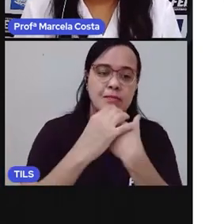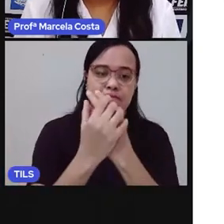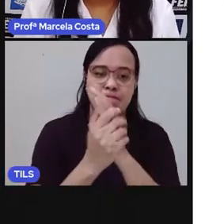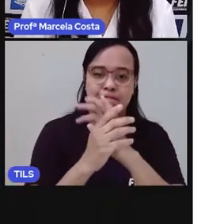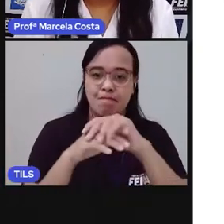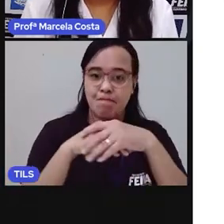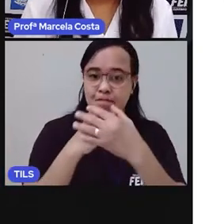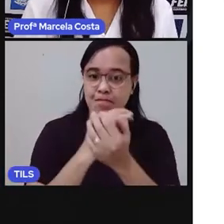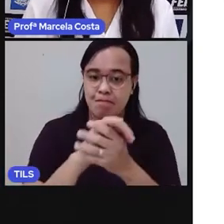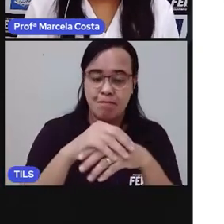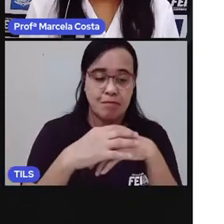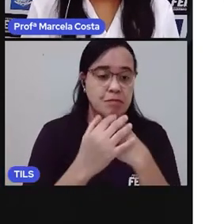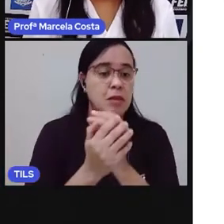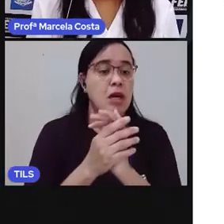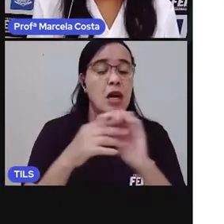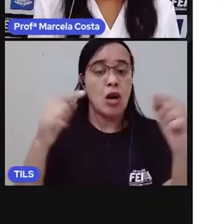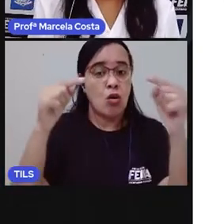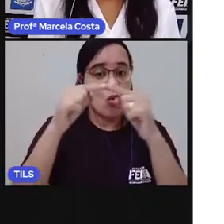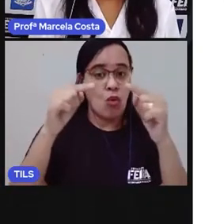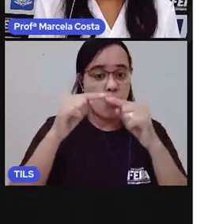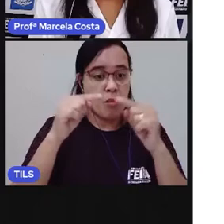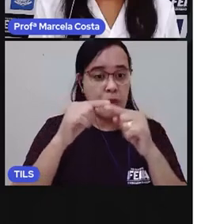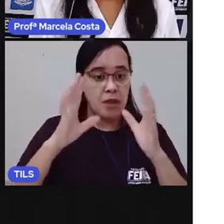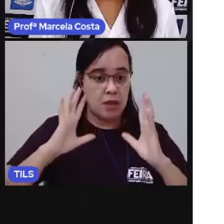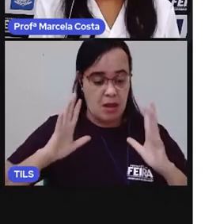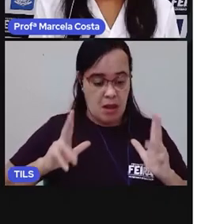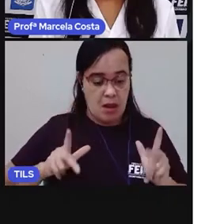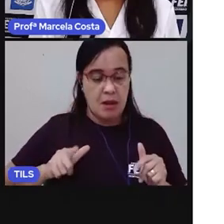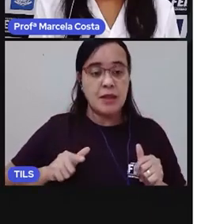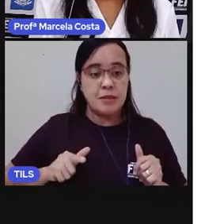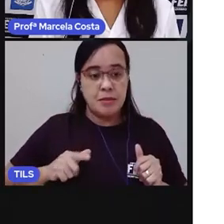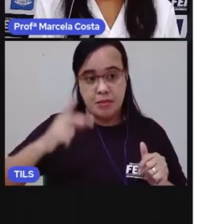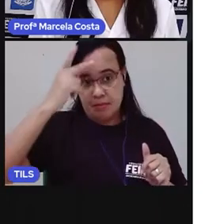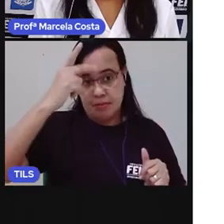de higiene pessoal.